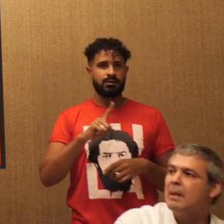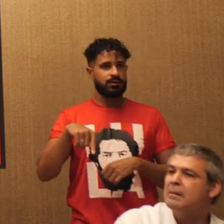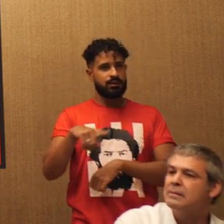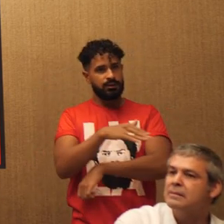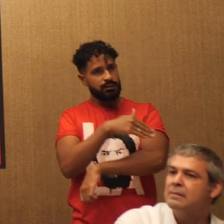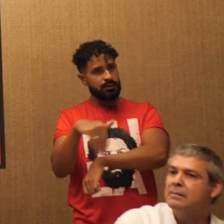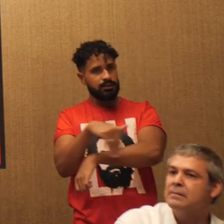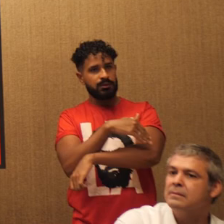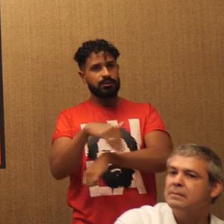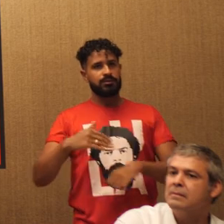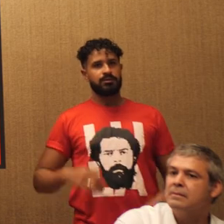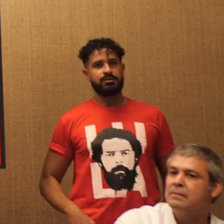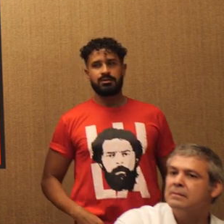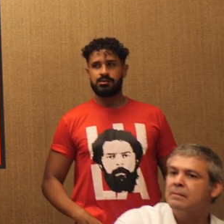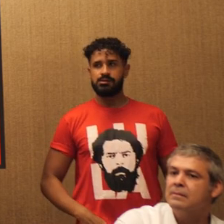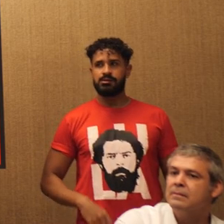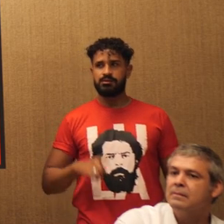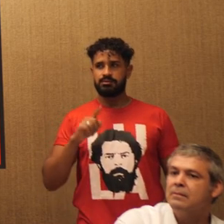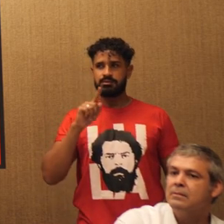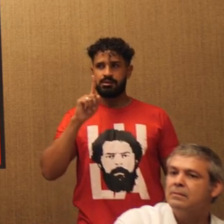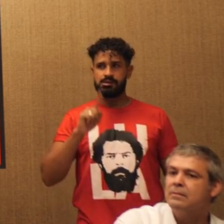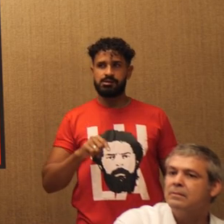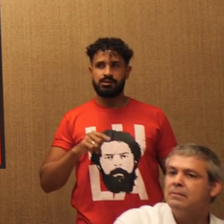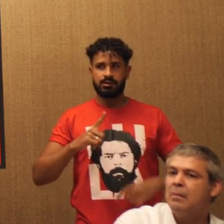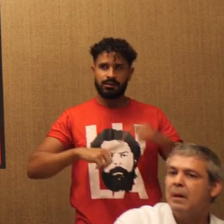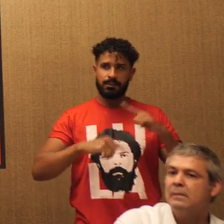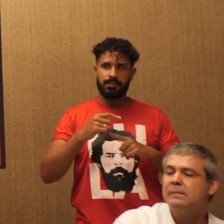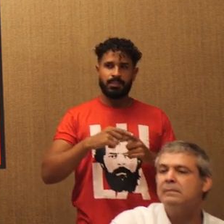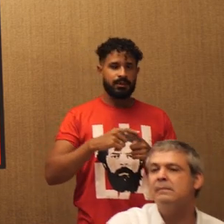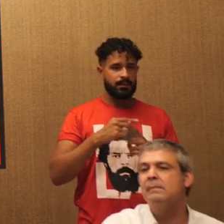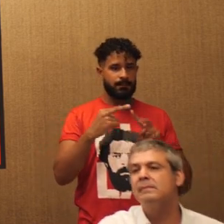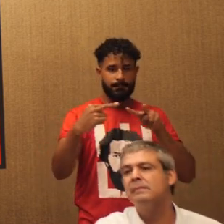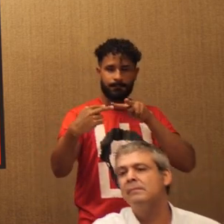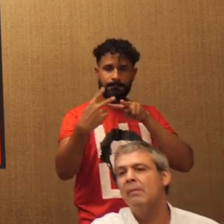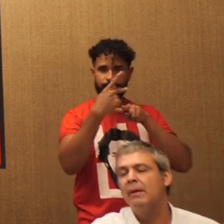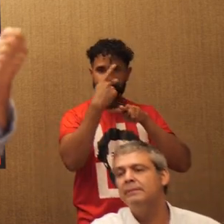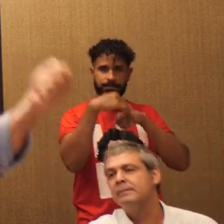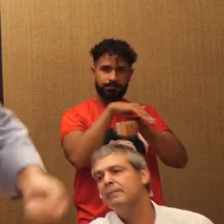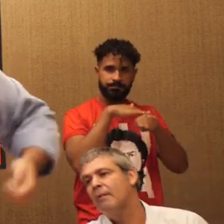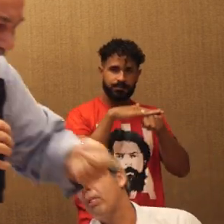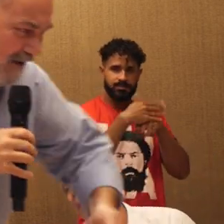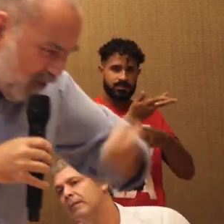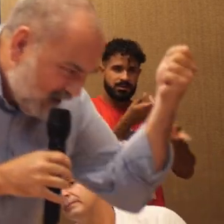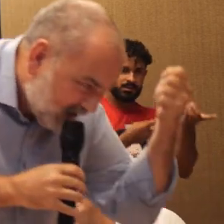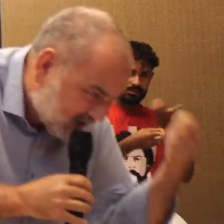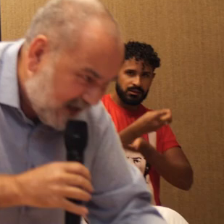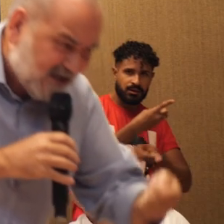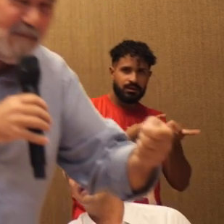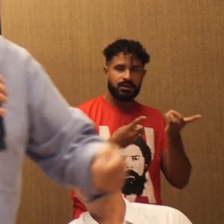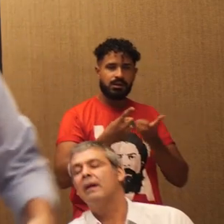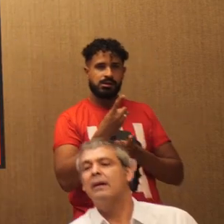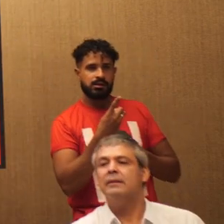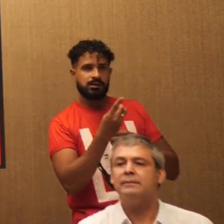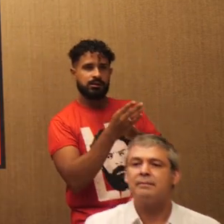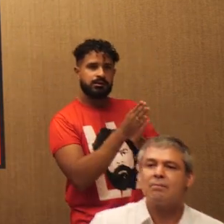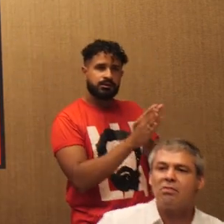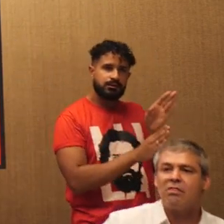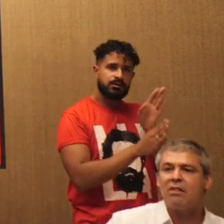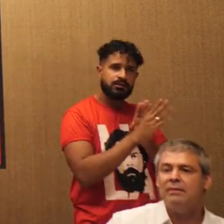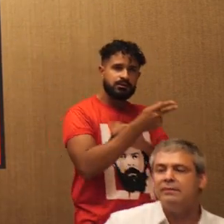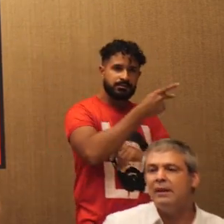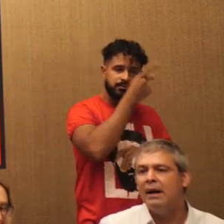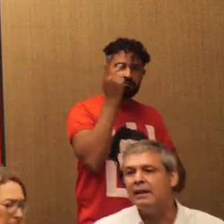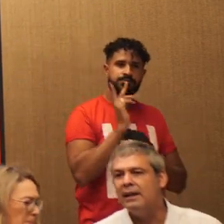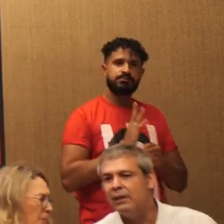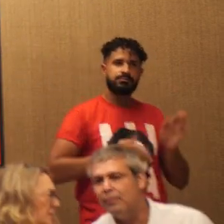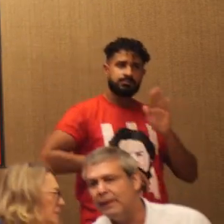rua! É pegar o materialzinho de campanha, olhar no olho das pessoas, conversar, dialogar, conquistar as pessoas, voltar